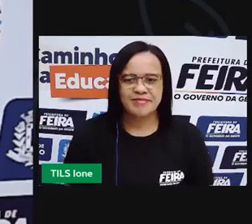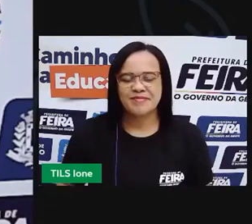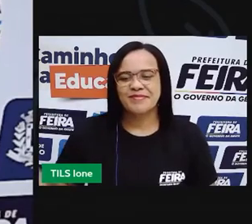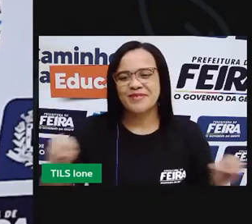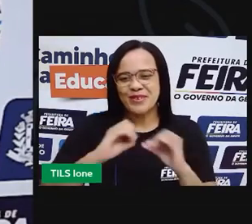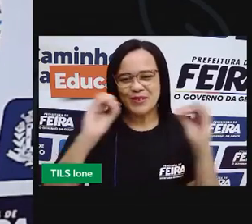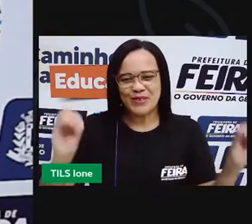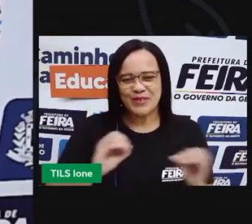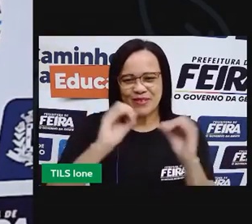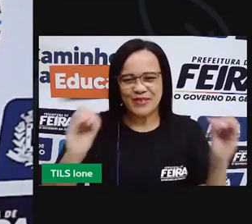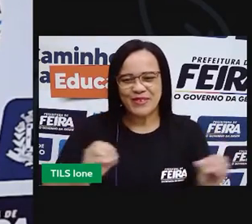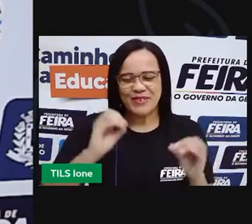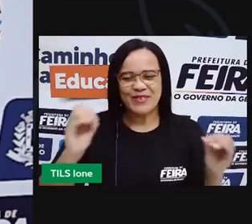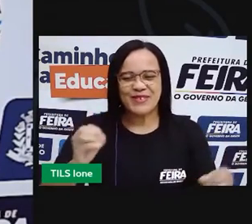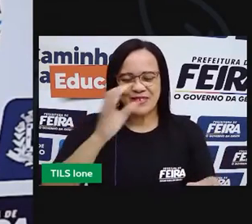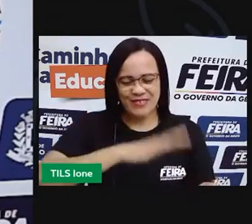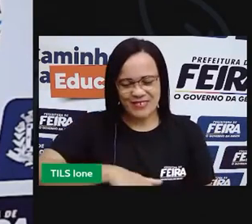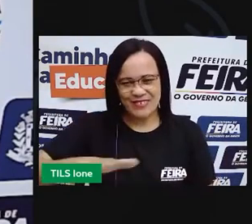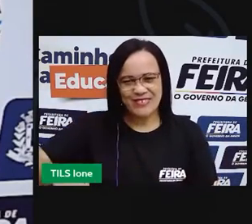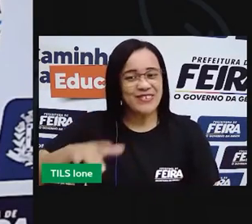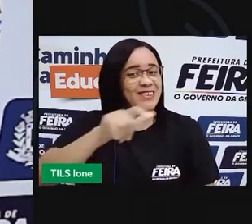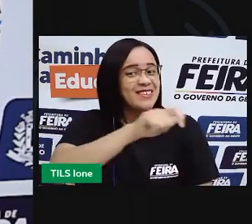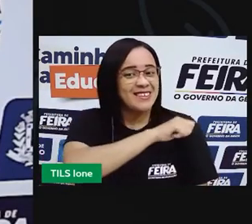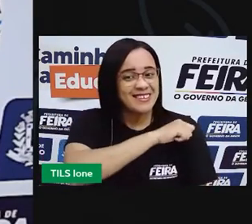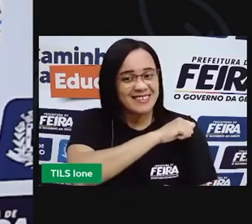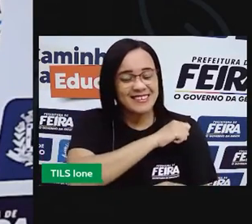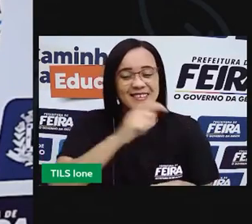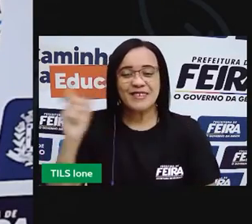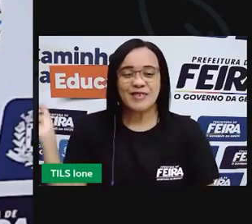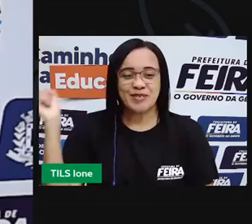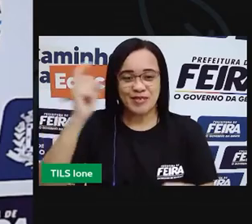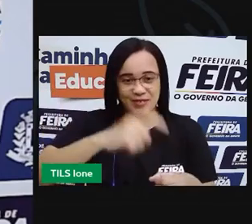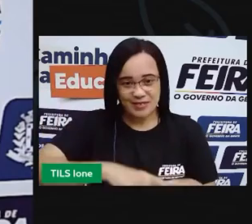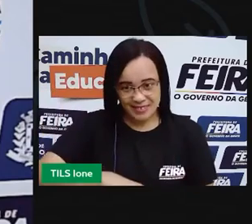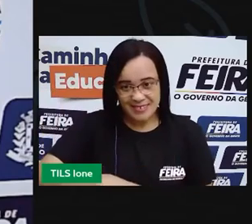e onde vai pagar vamos